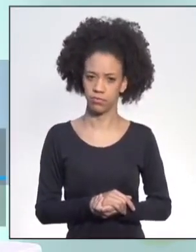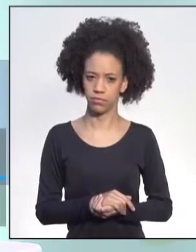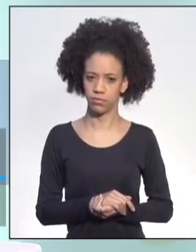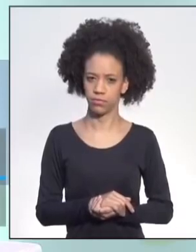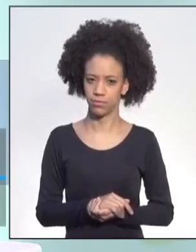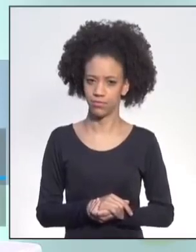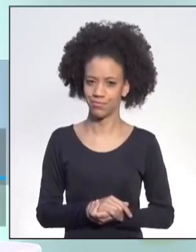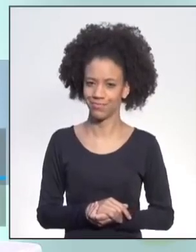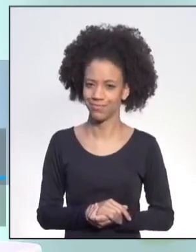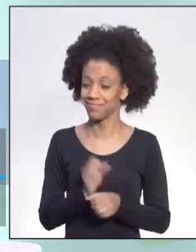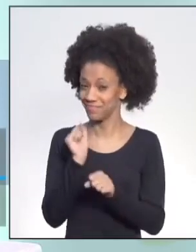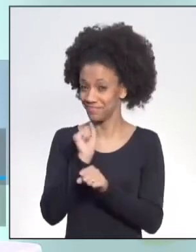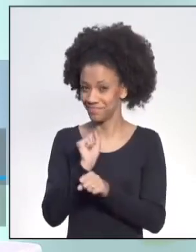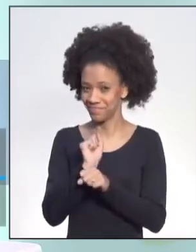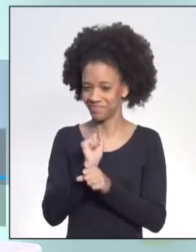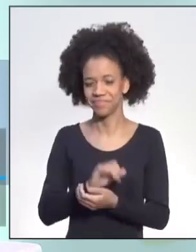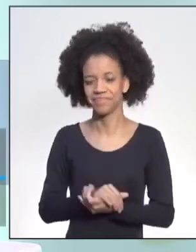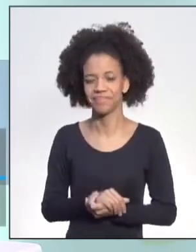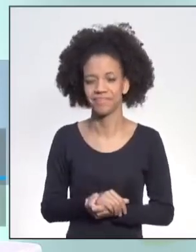Só mais um.